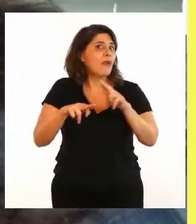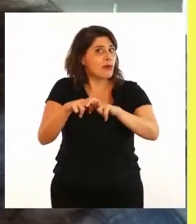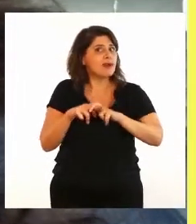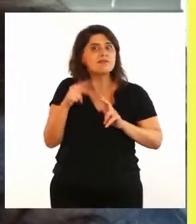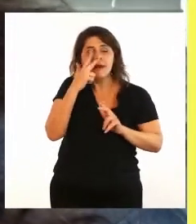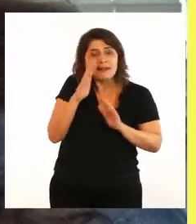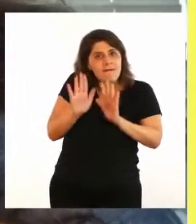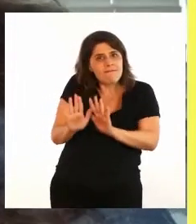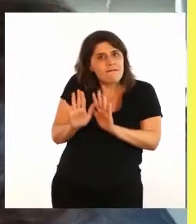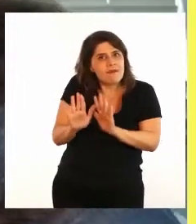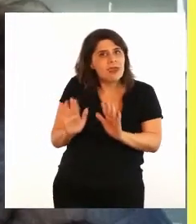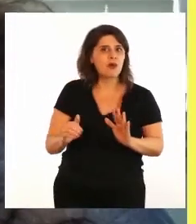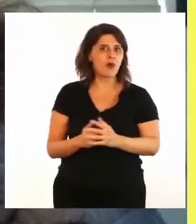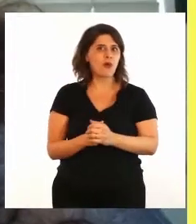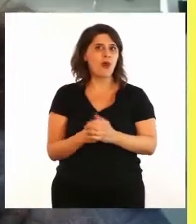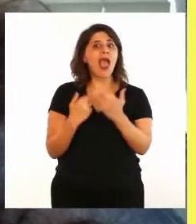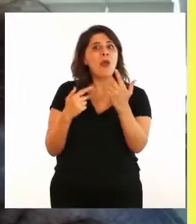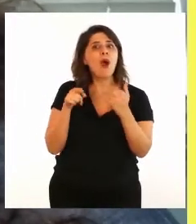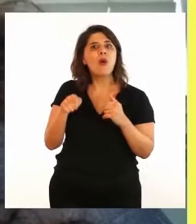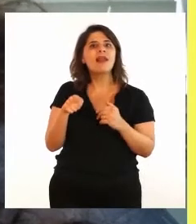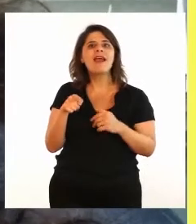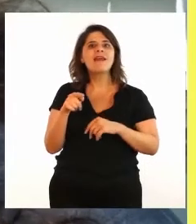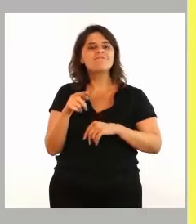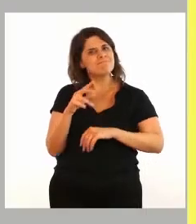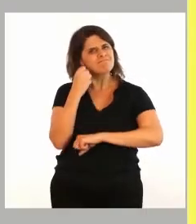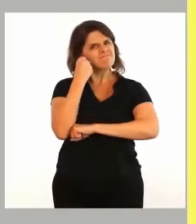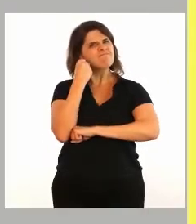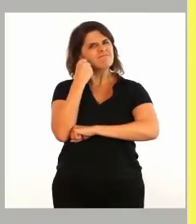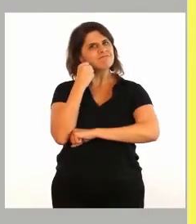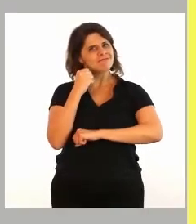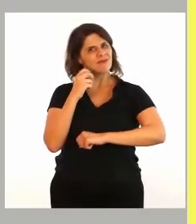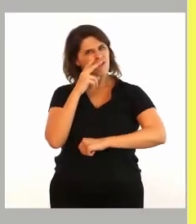ficou no como essa resistência.